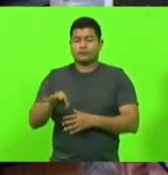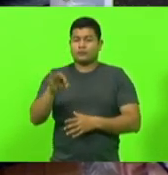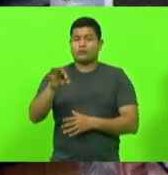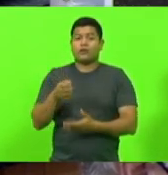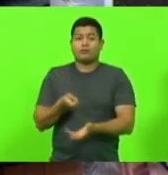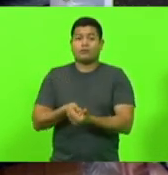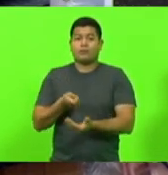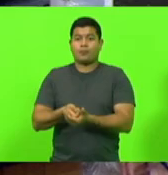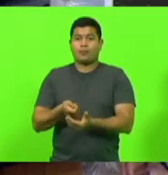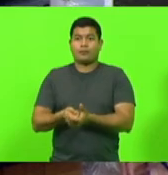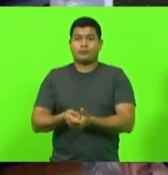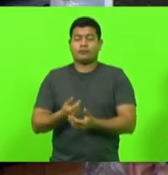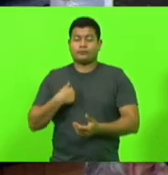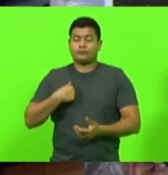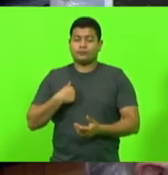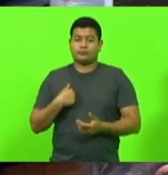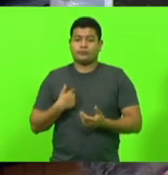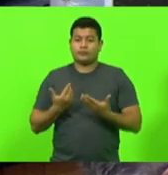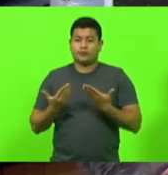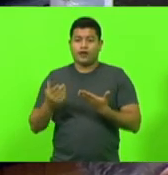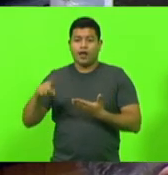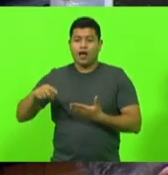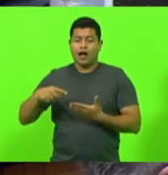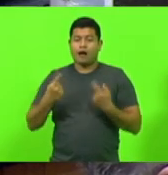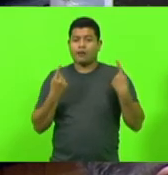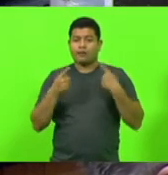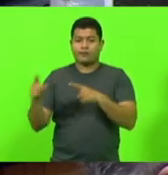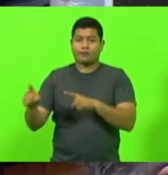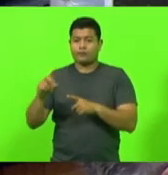um projeto anticonservador, antiliberal. Então,